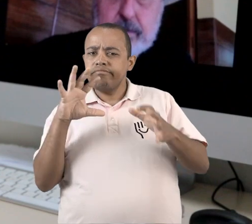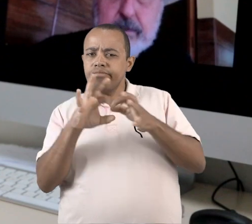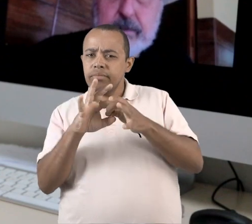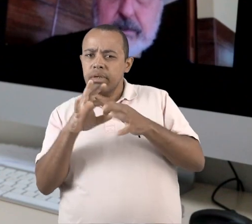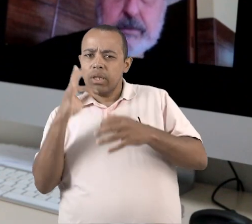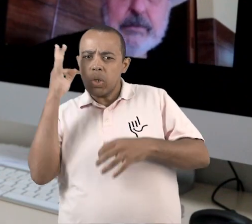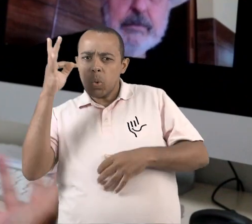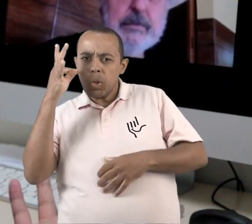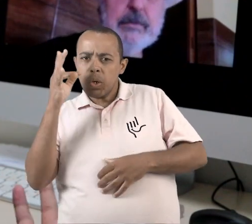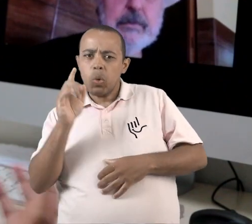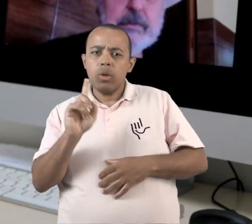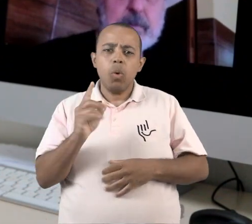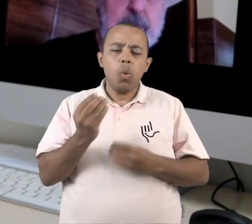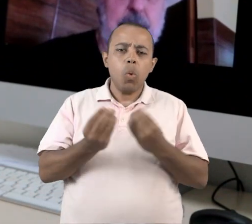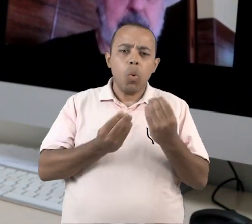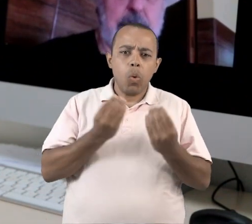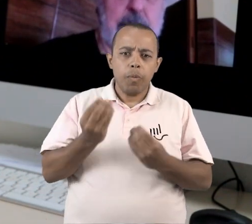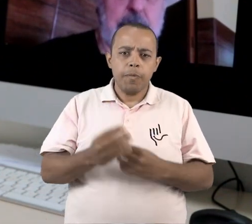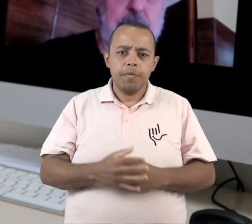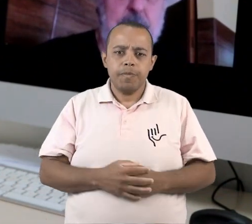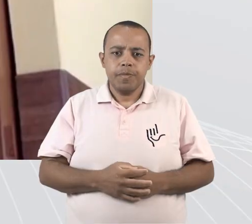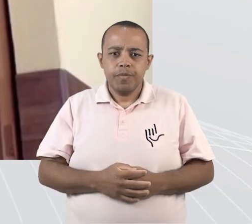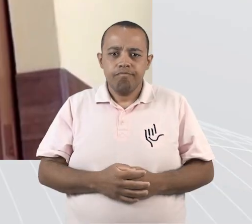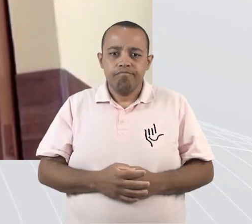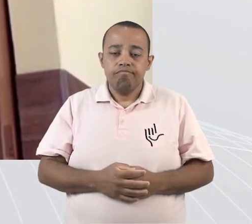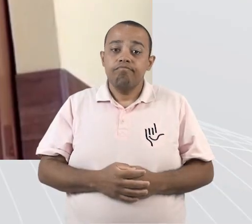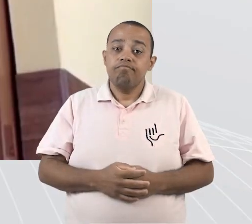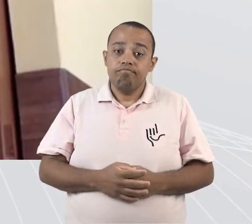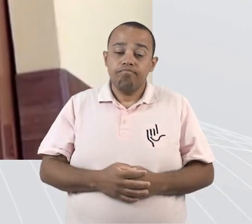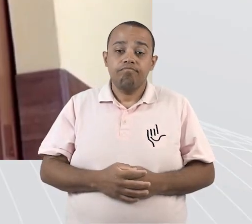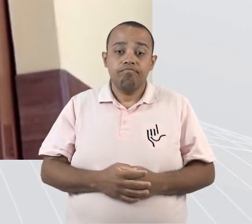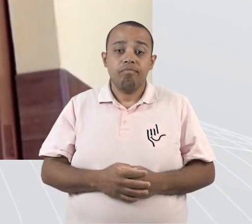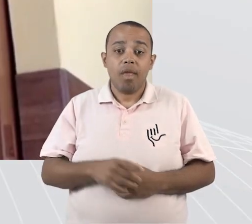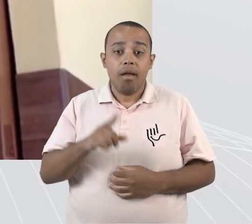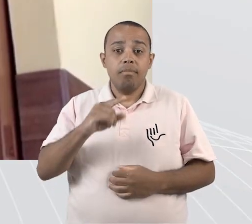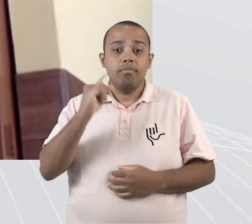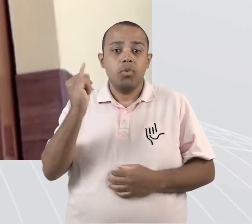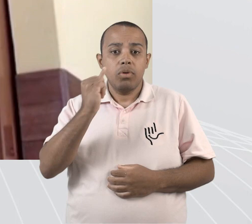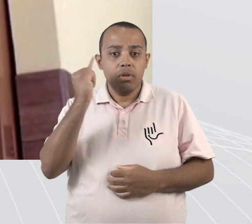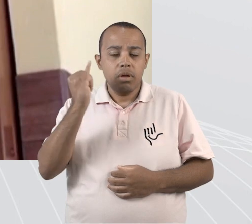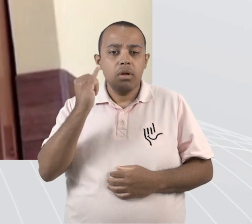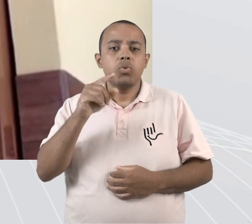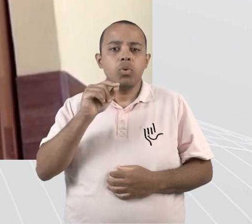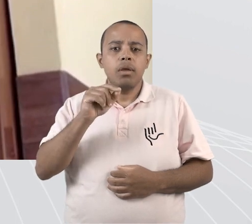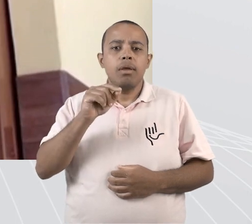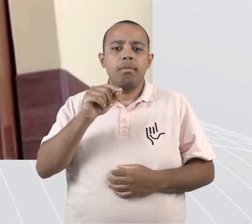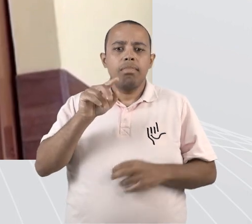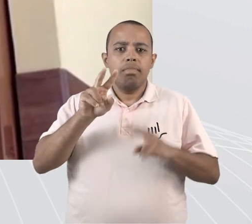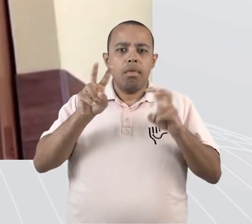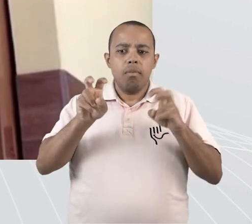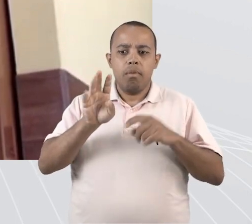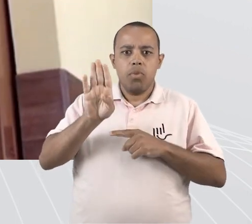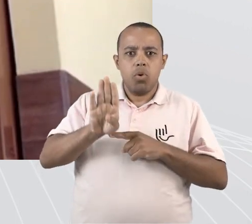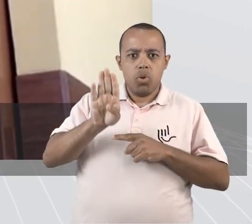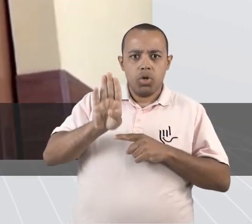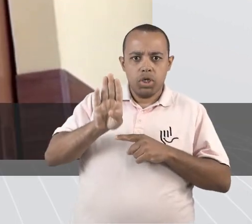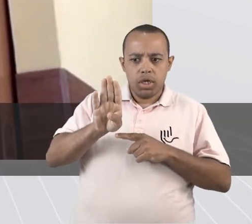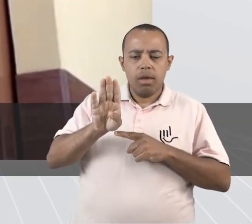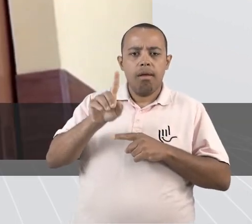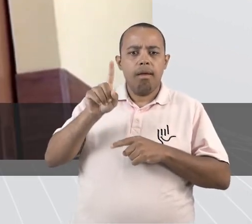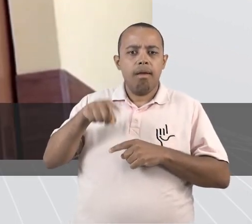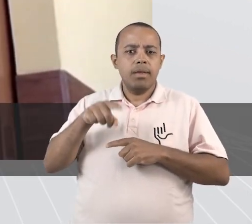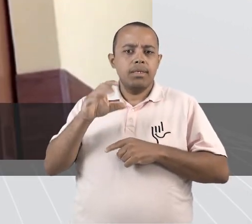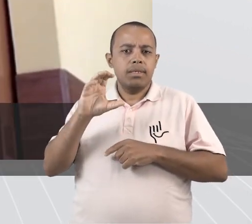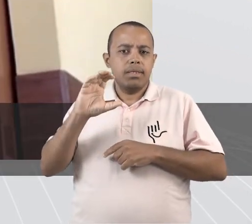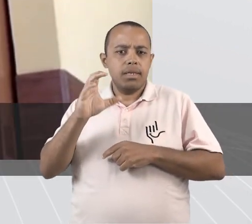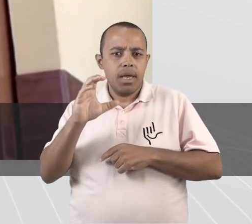no nosso dia a dia a influência dessa teoria, professor? A importância disso é realmente a gente ressaltar a biologia como ciência,